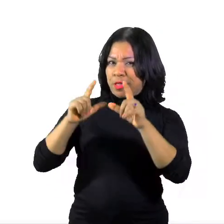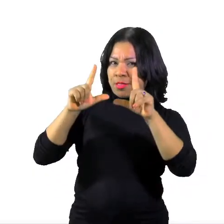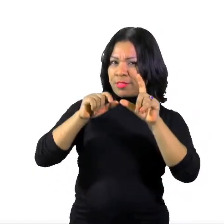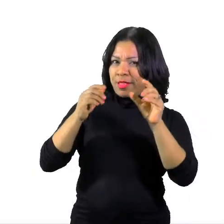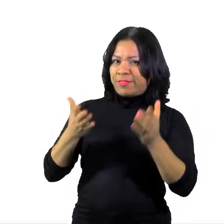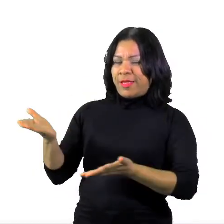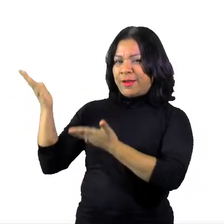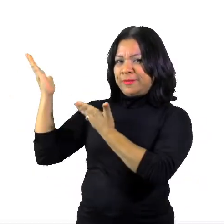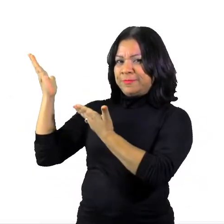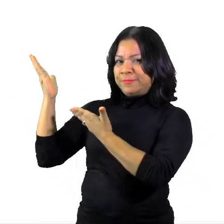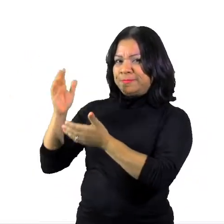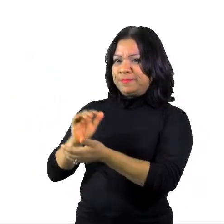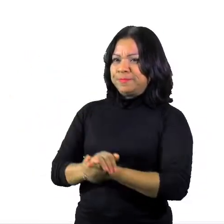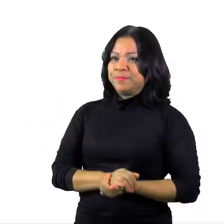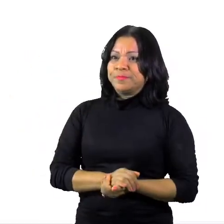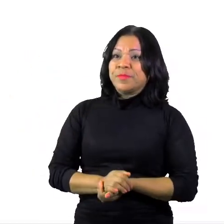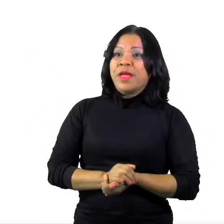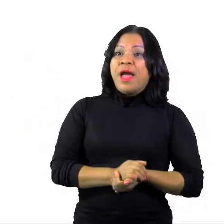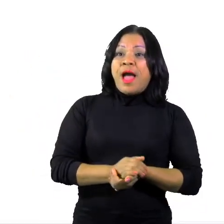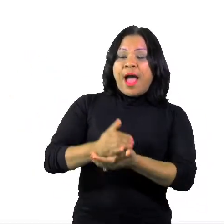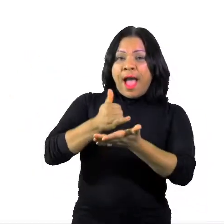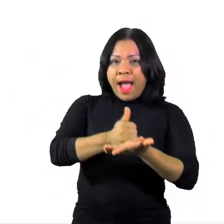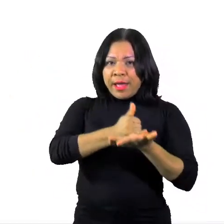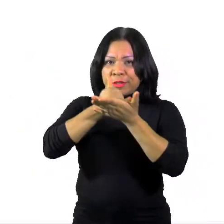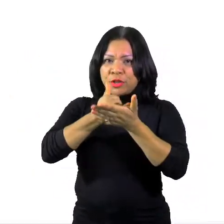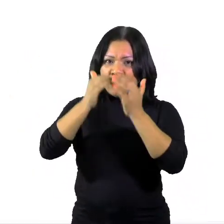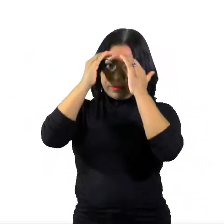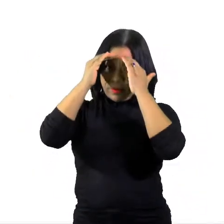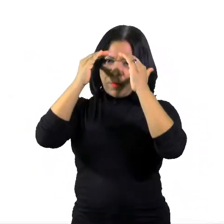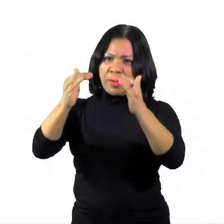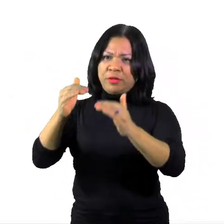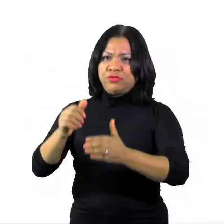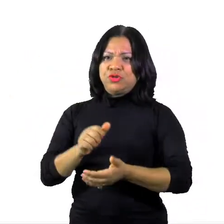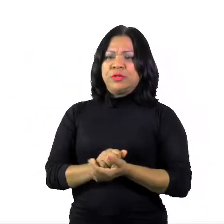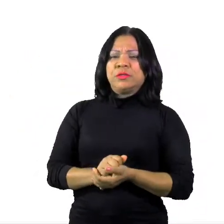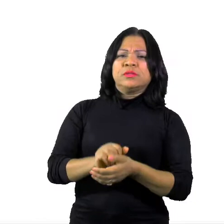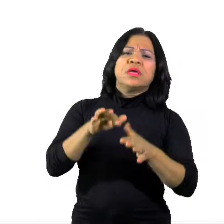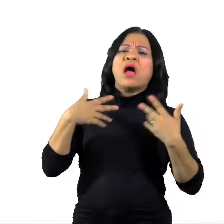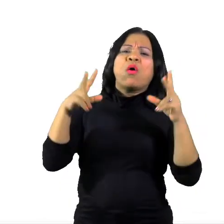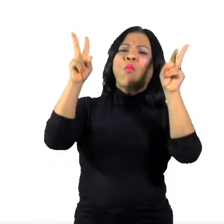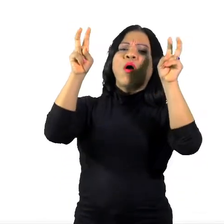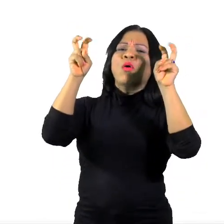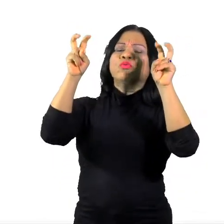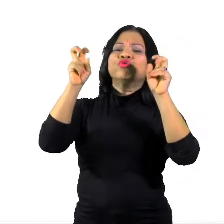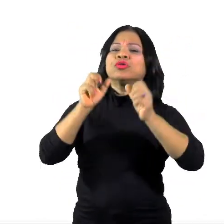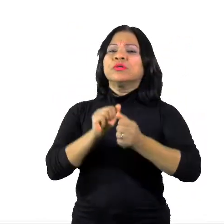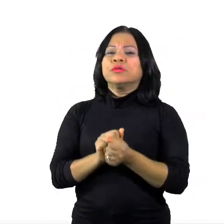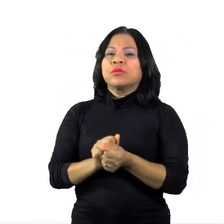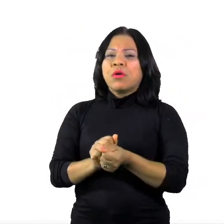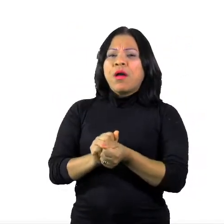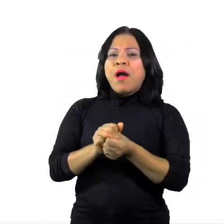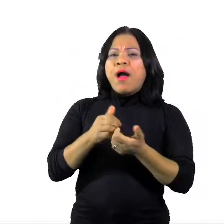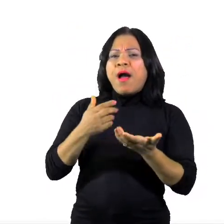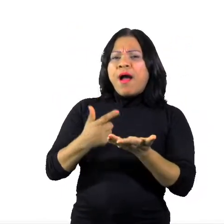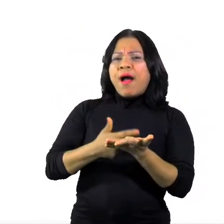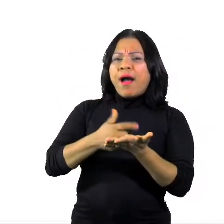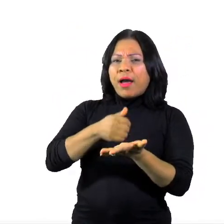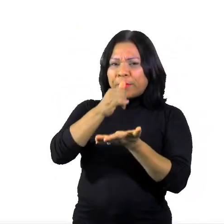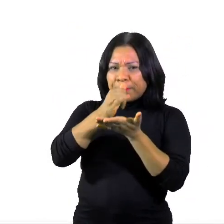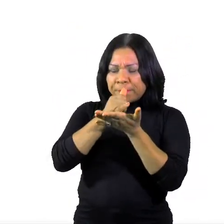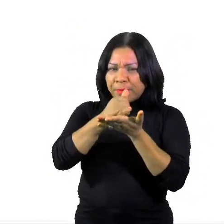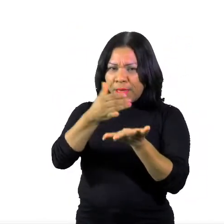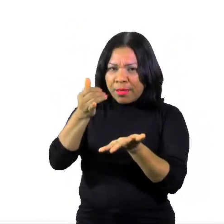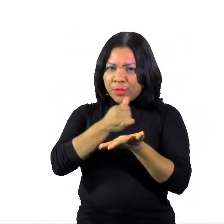Droga da Obediência, de Pedro Bandeira. Título. Qual é o título da obra? A Droga da Obediência. Autor,